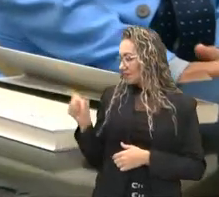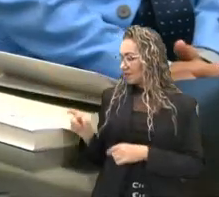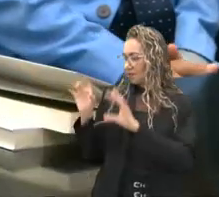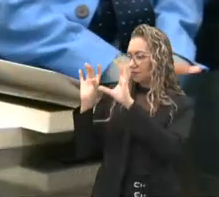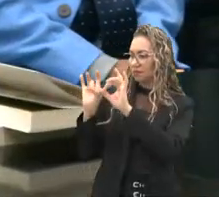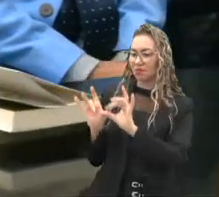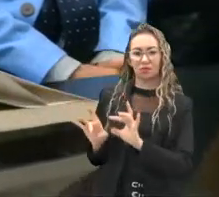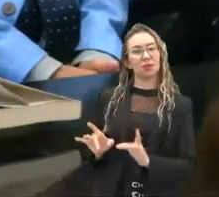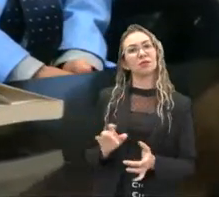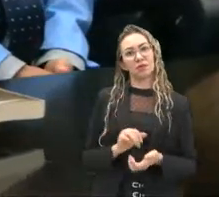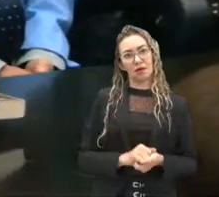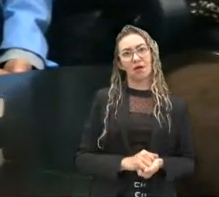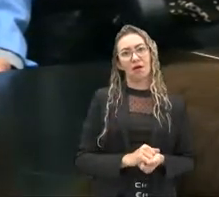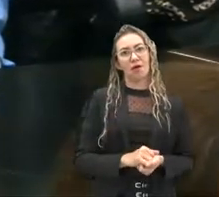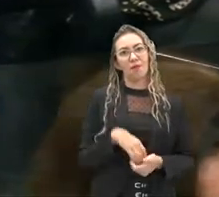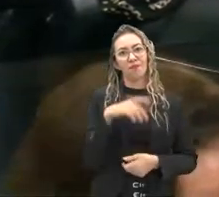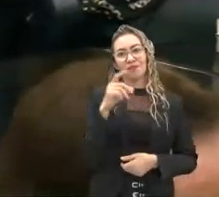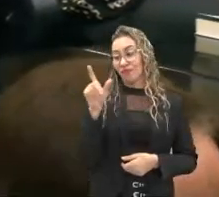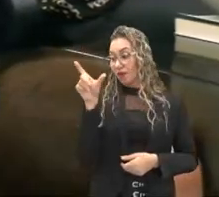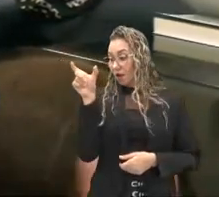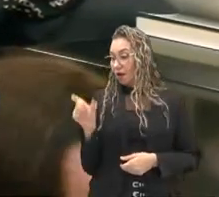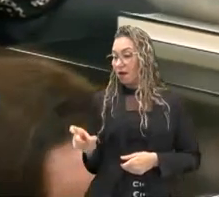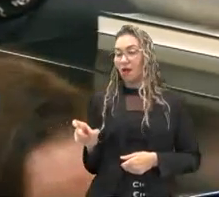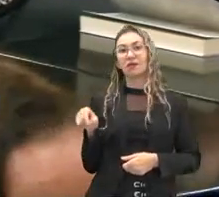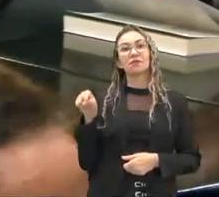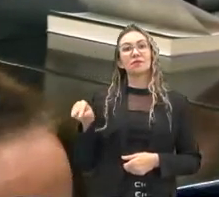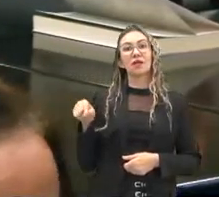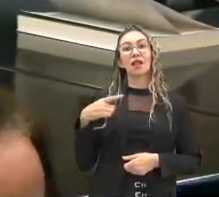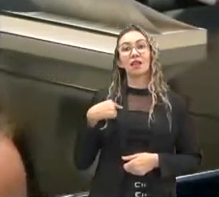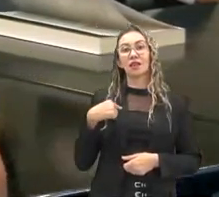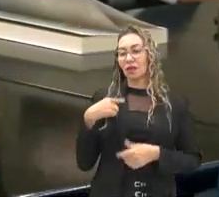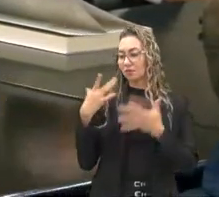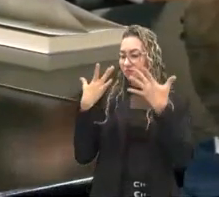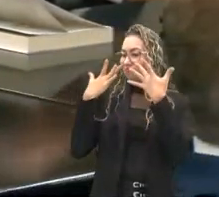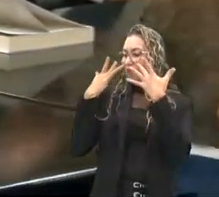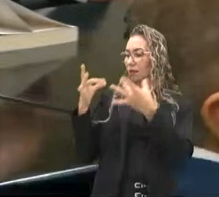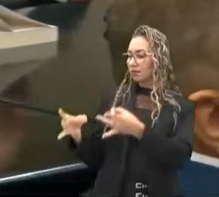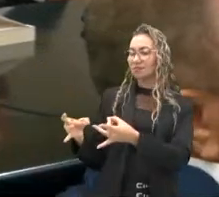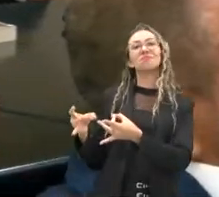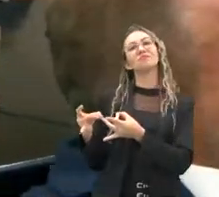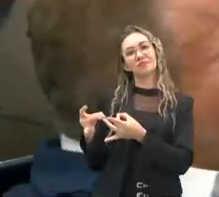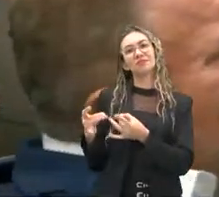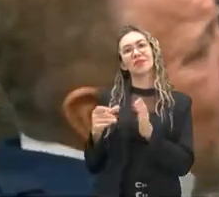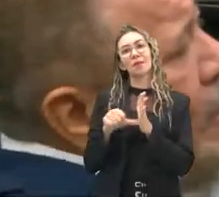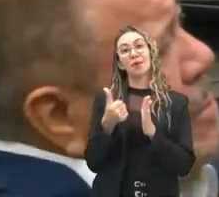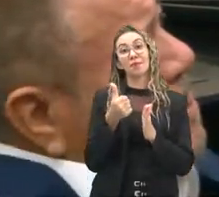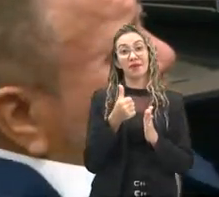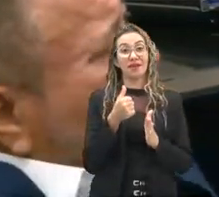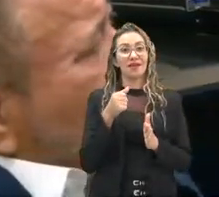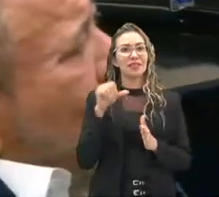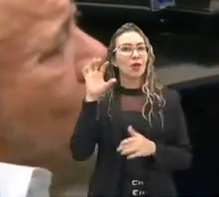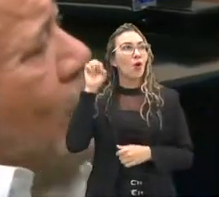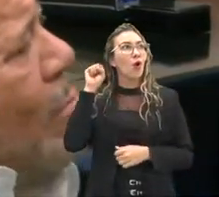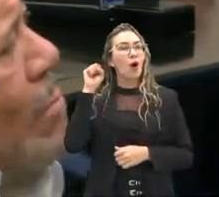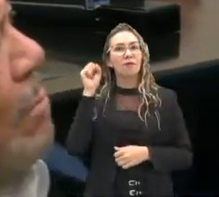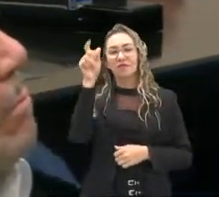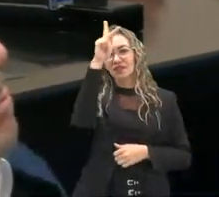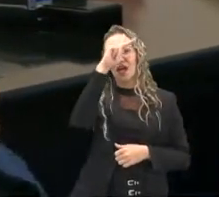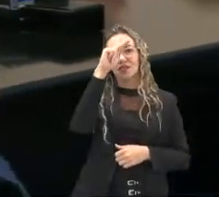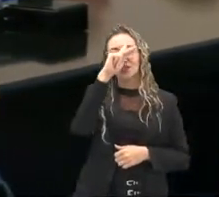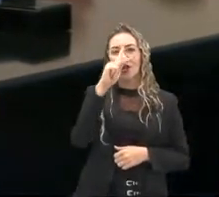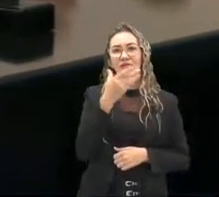Uma pessoa que eu passei a admirar, a primeira vez que eu ouvi falar do Filinto com mais veemência,